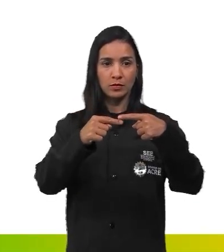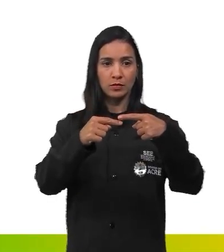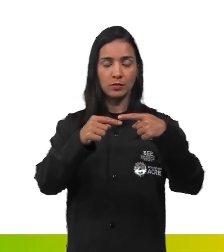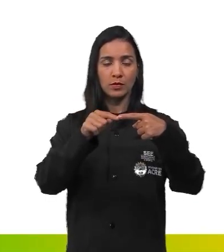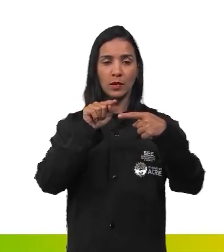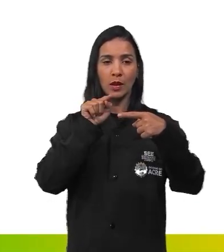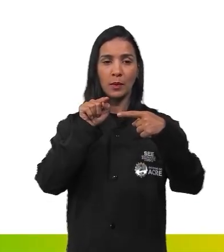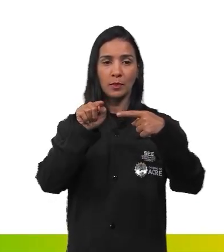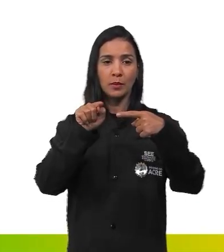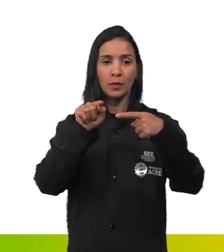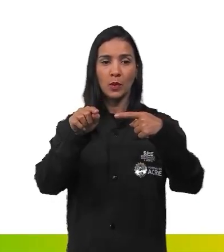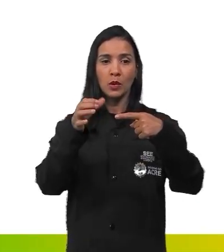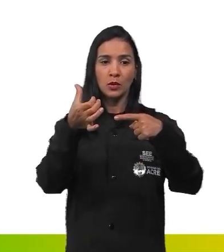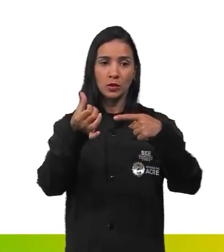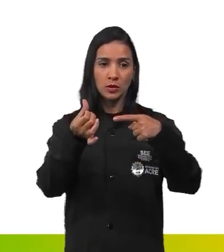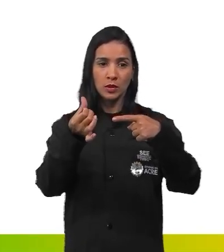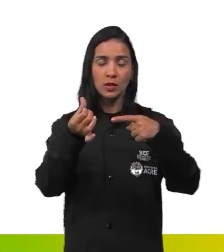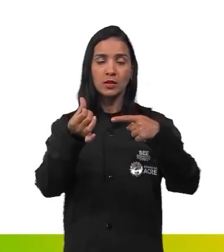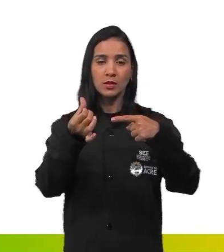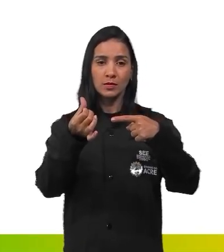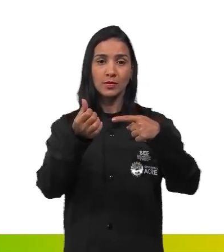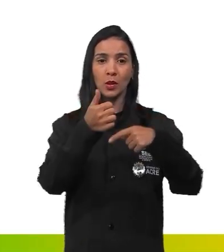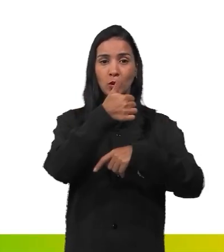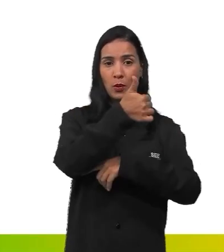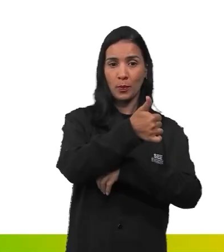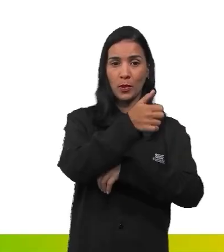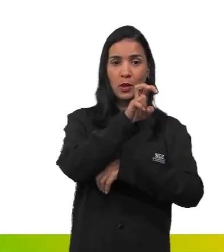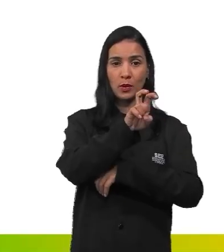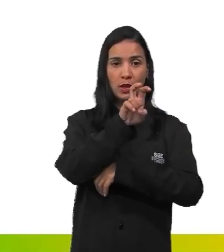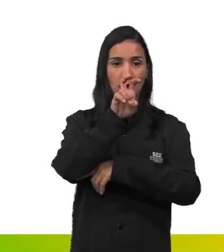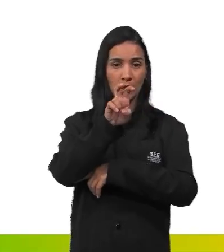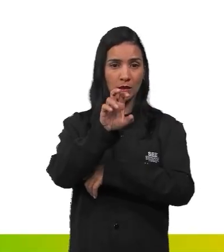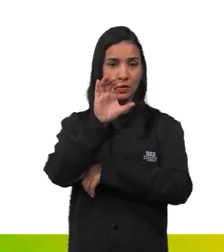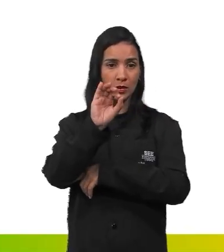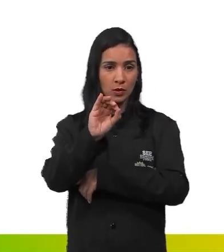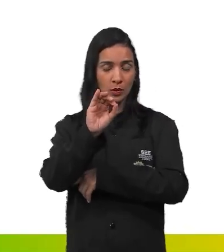6. Se você fizer essa multiplicação, você vai obter